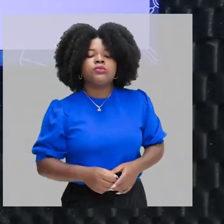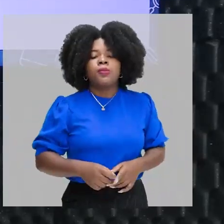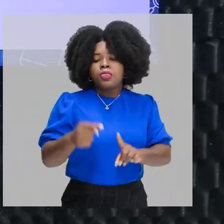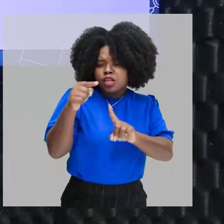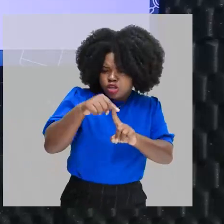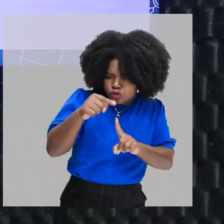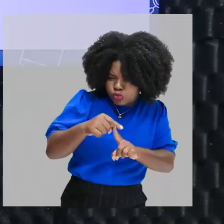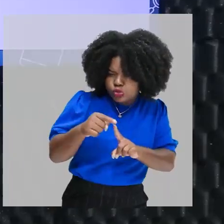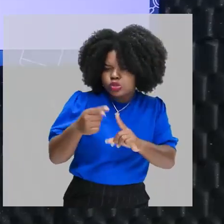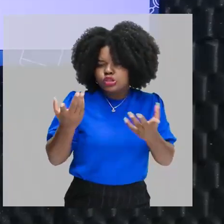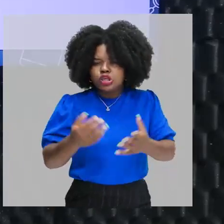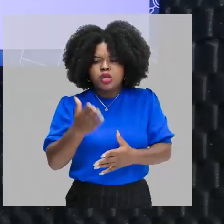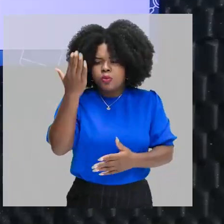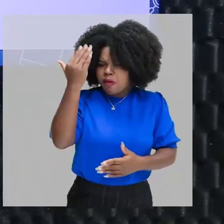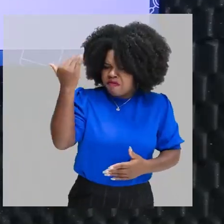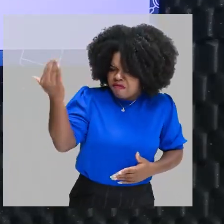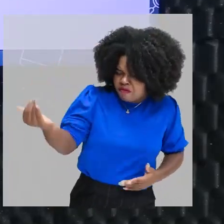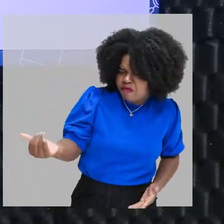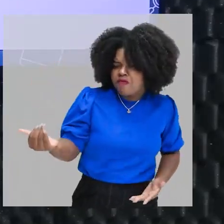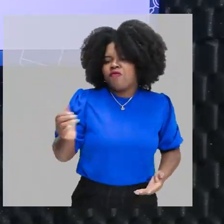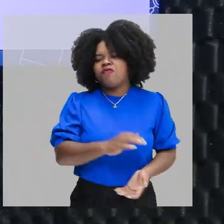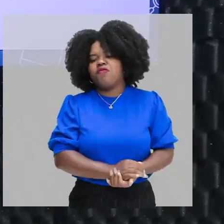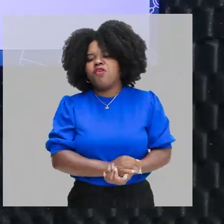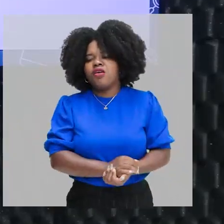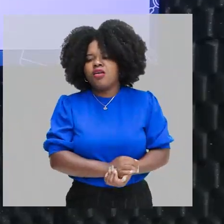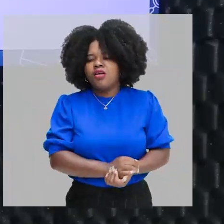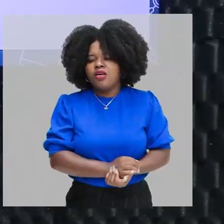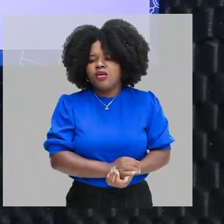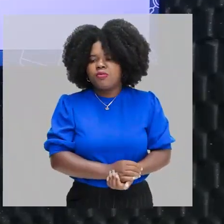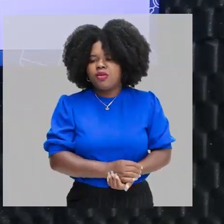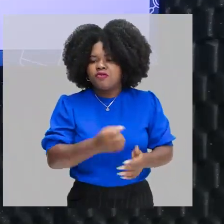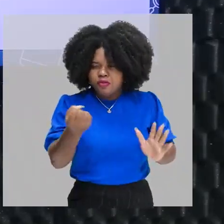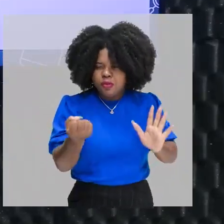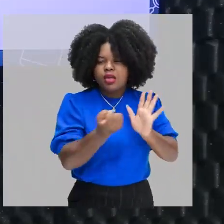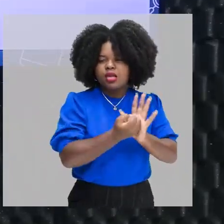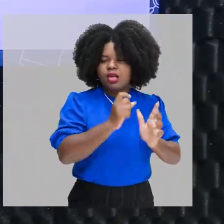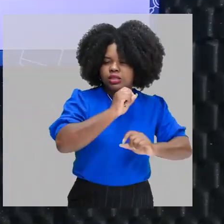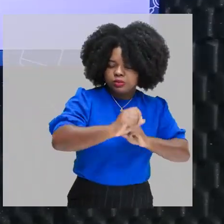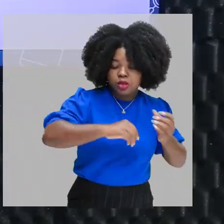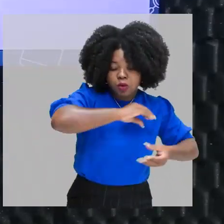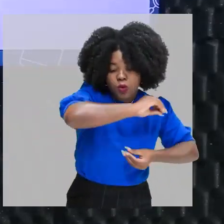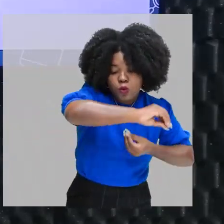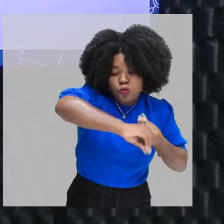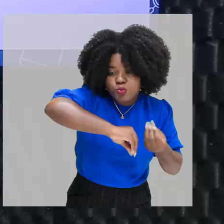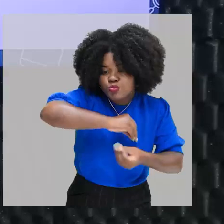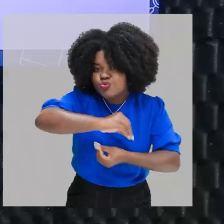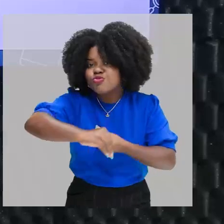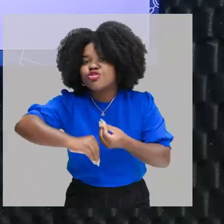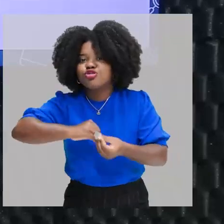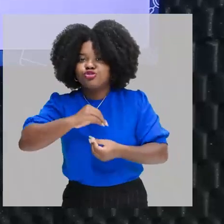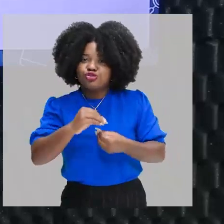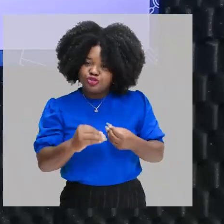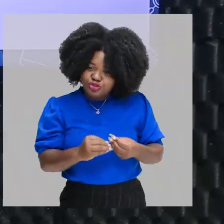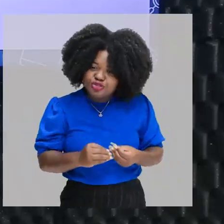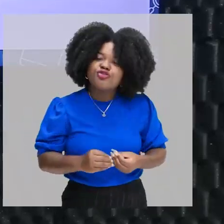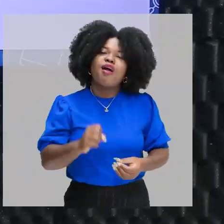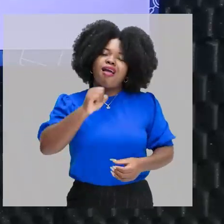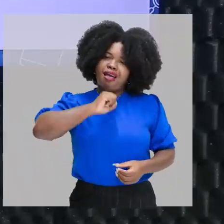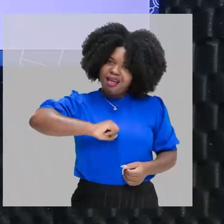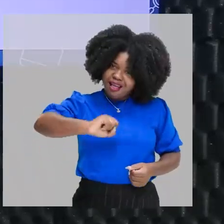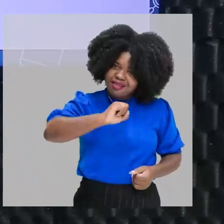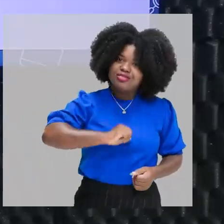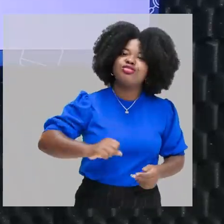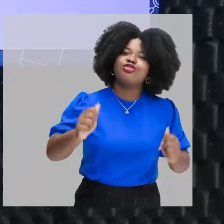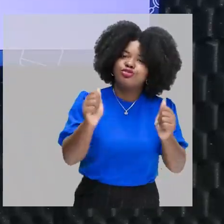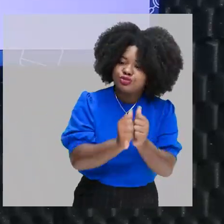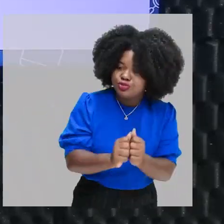musical, a carreira dele, a carreira musical foi marcada pela fusão, pela mistura dos elementos do reggae